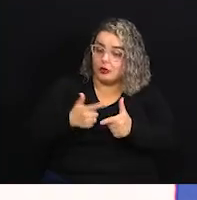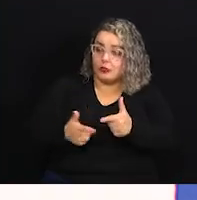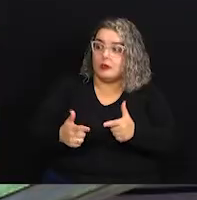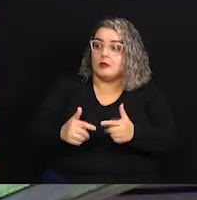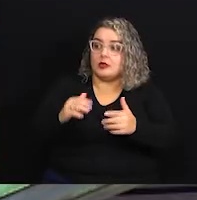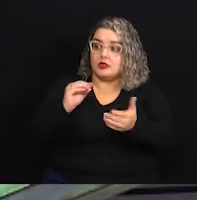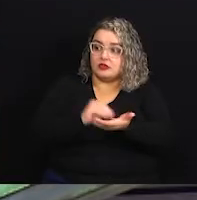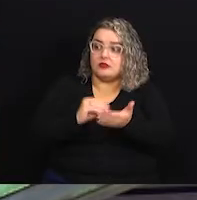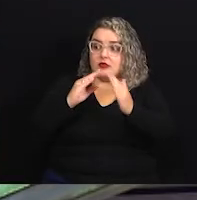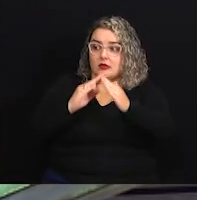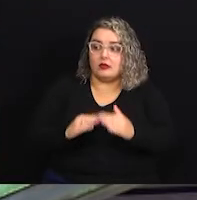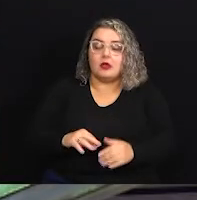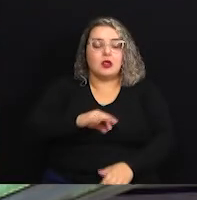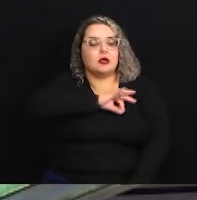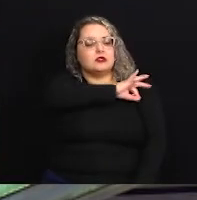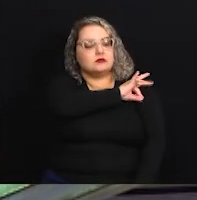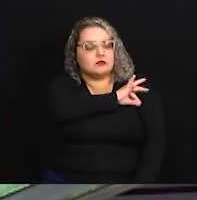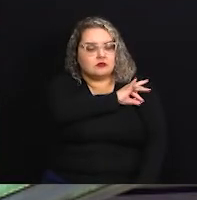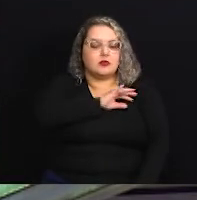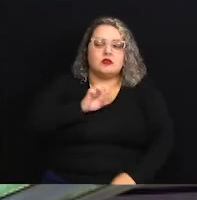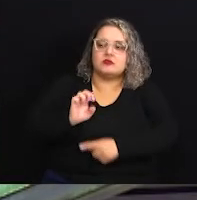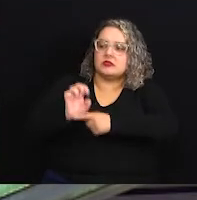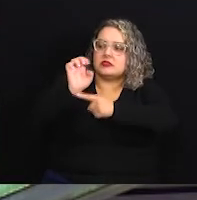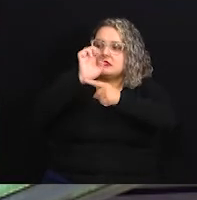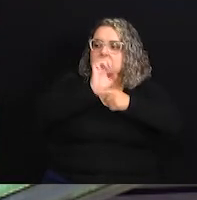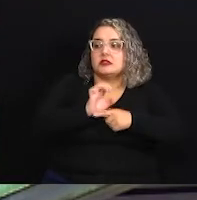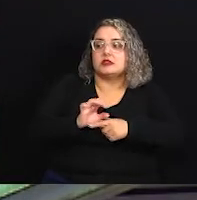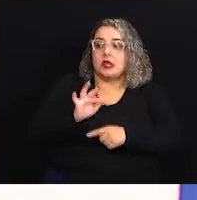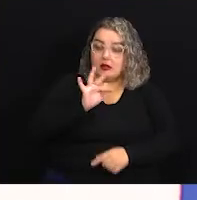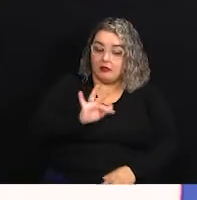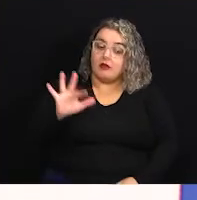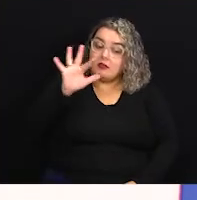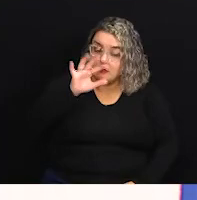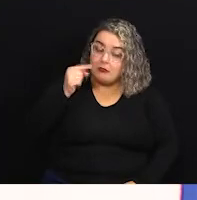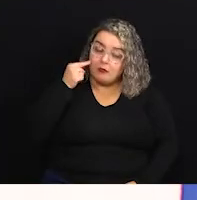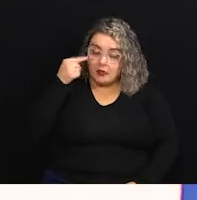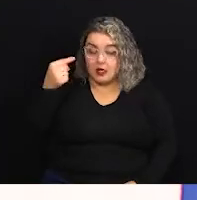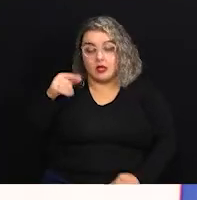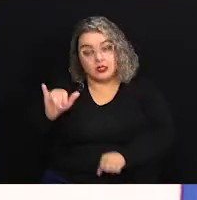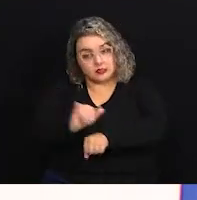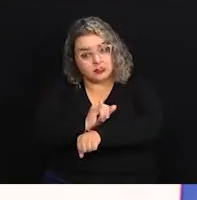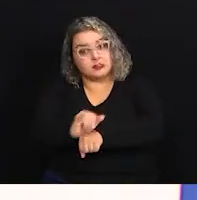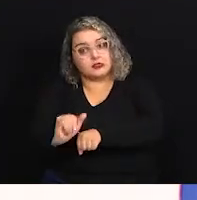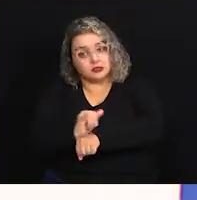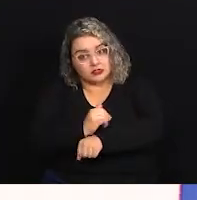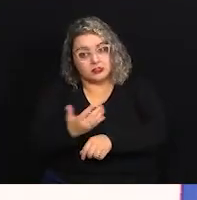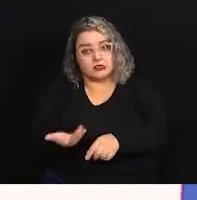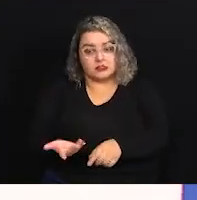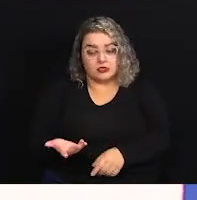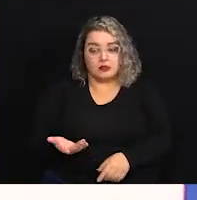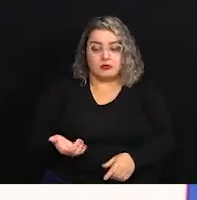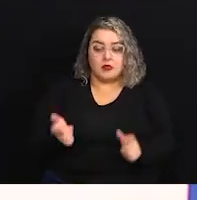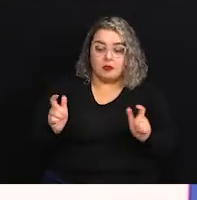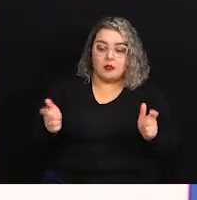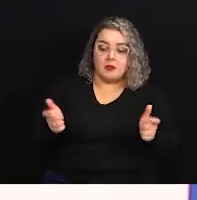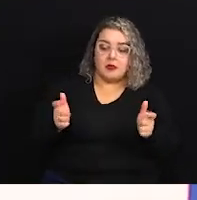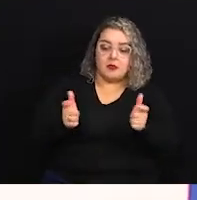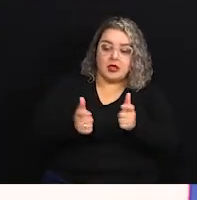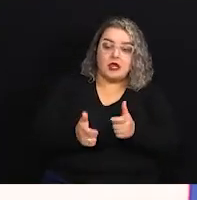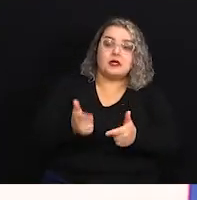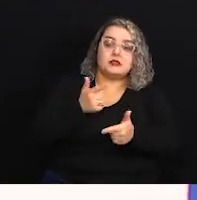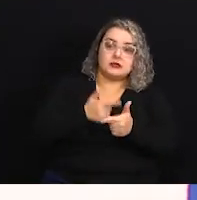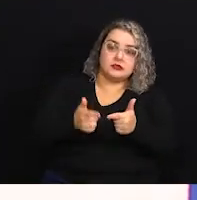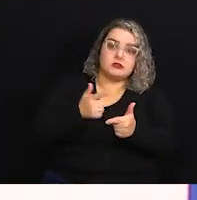as prefeituras, os estados, a União poderiam pensar em alternativas nesse sentido para amenizar